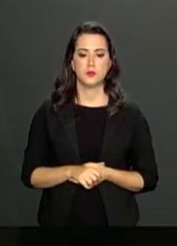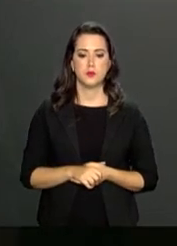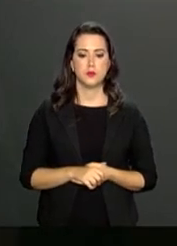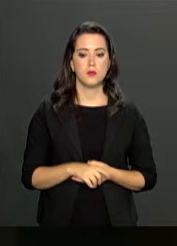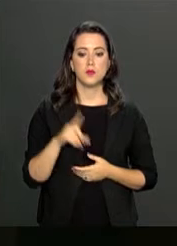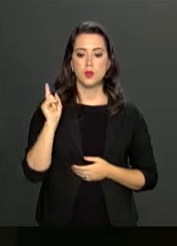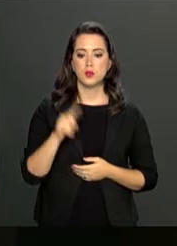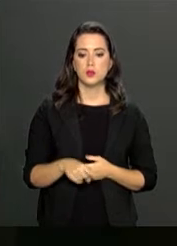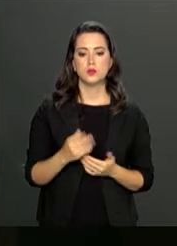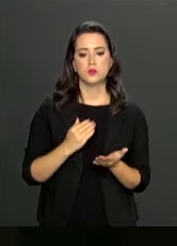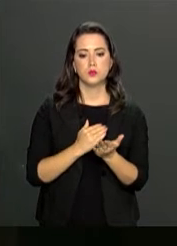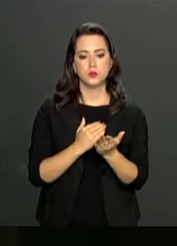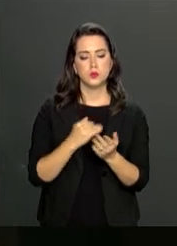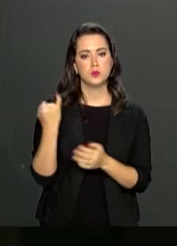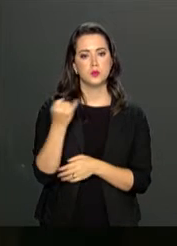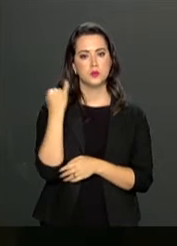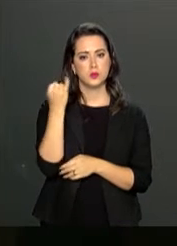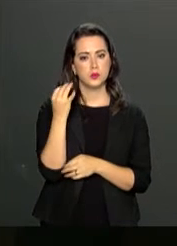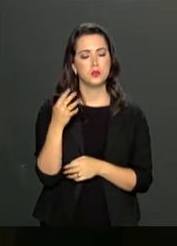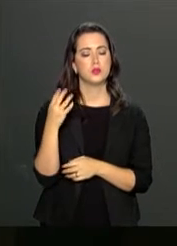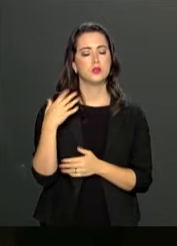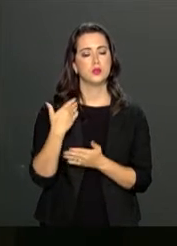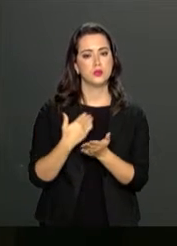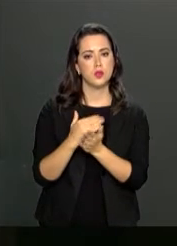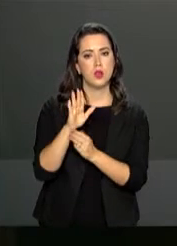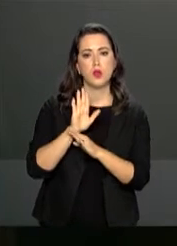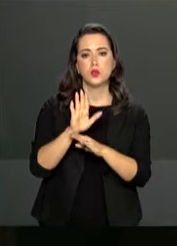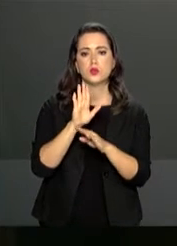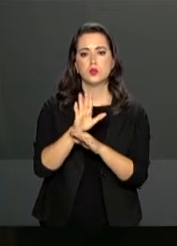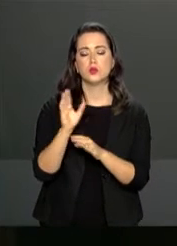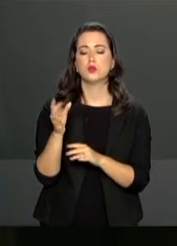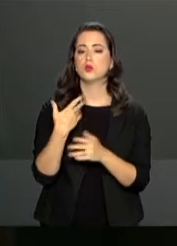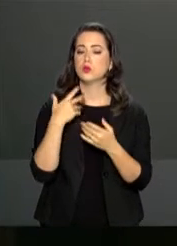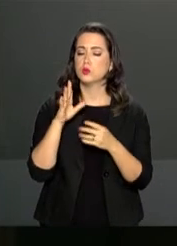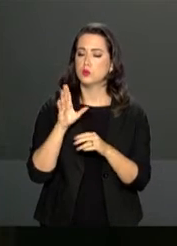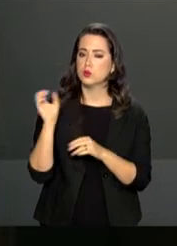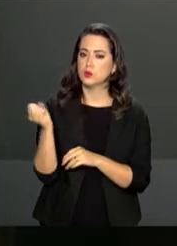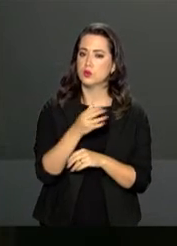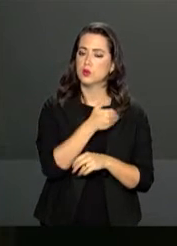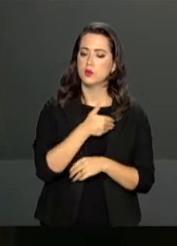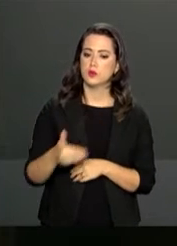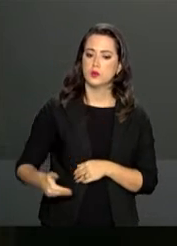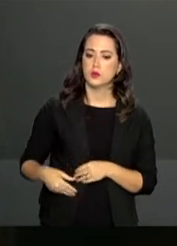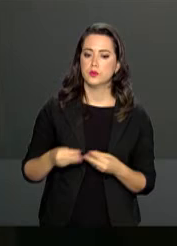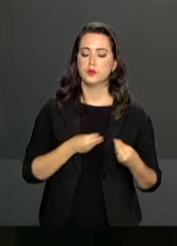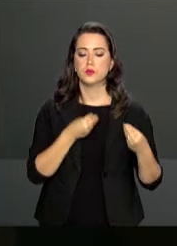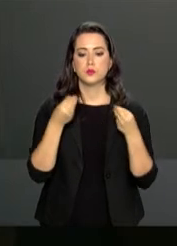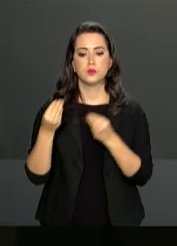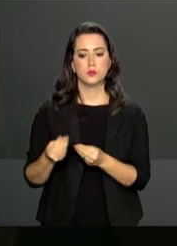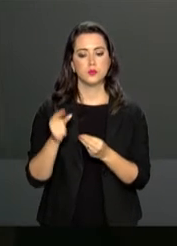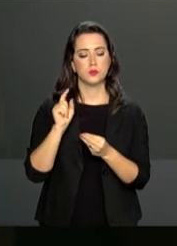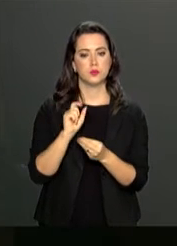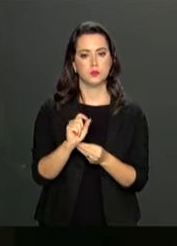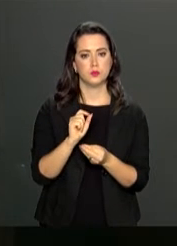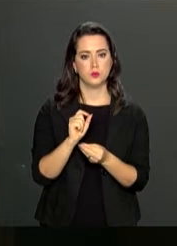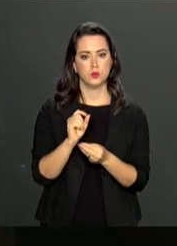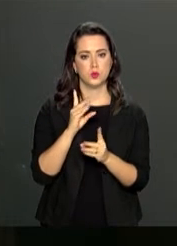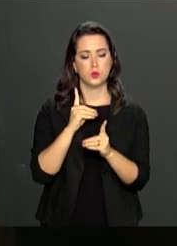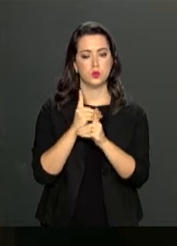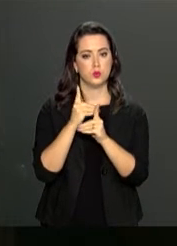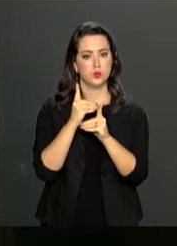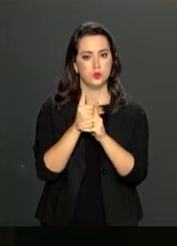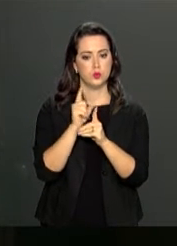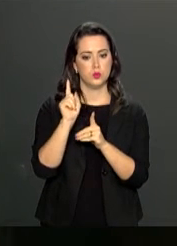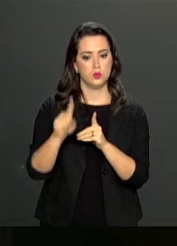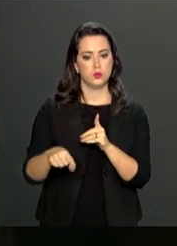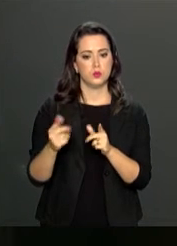como esta oferecendo suporte aos novos governantes vêm em de encontro